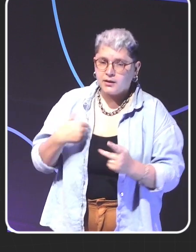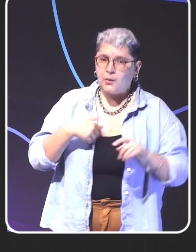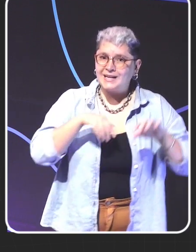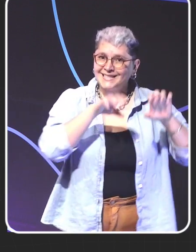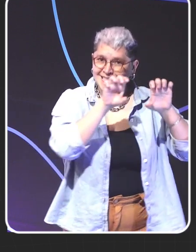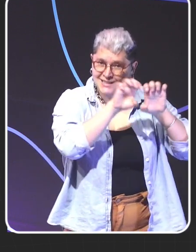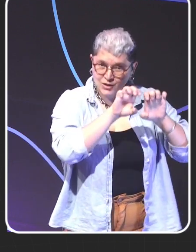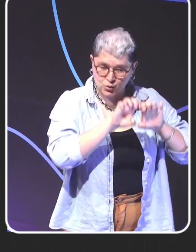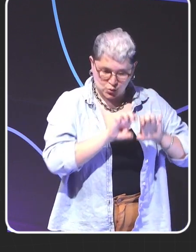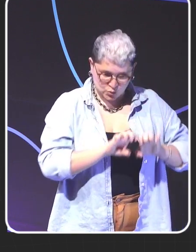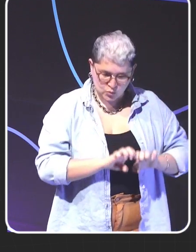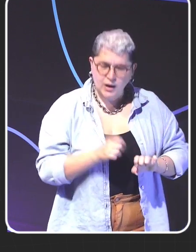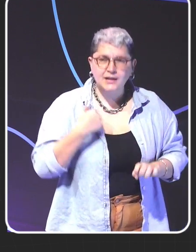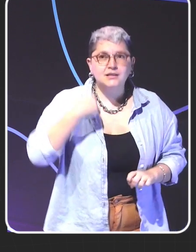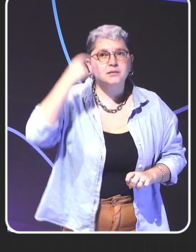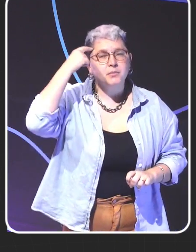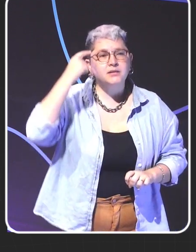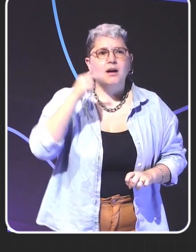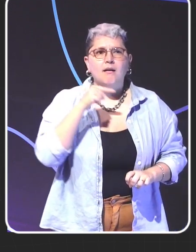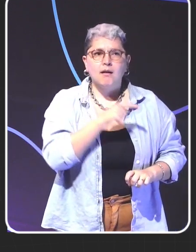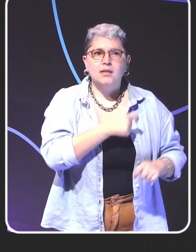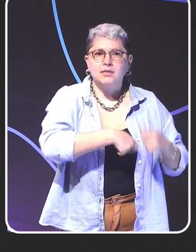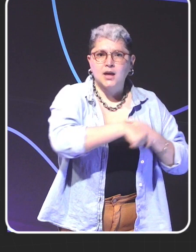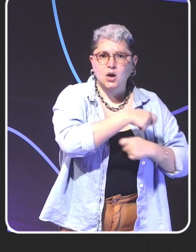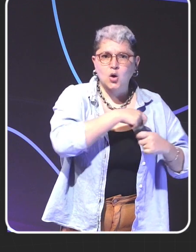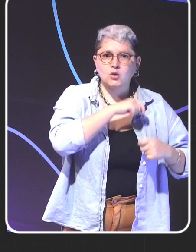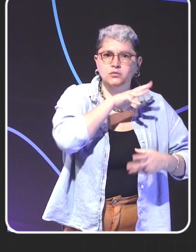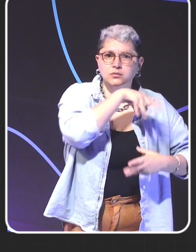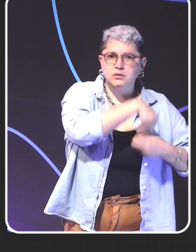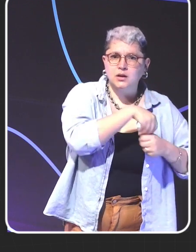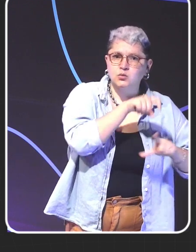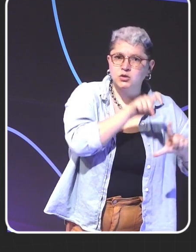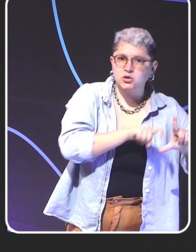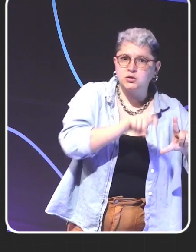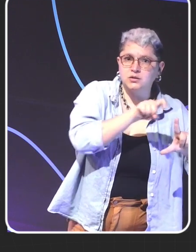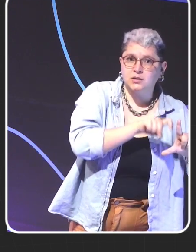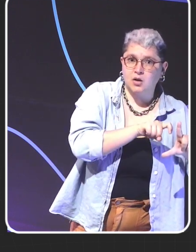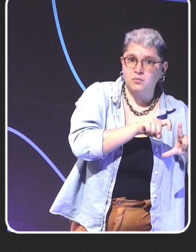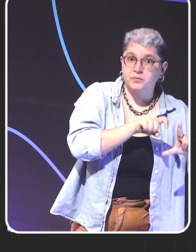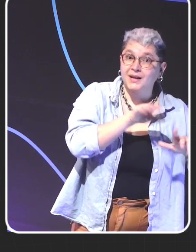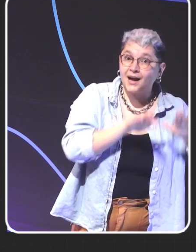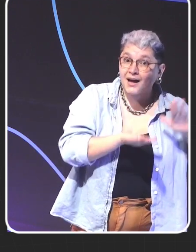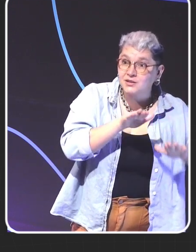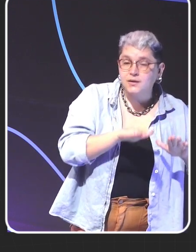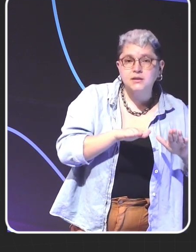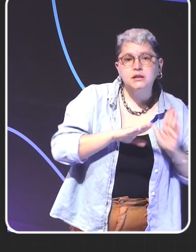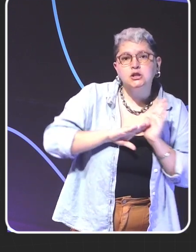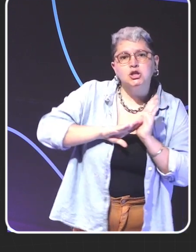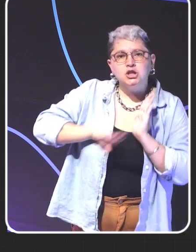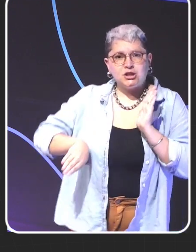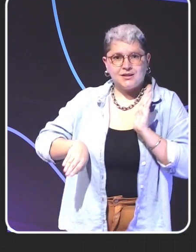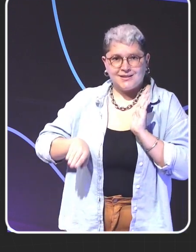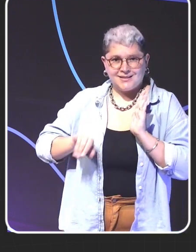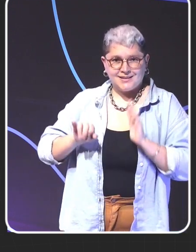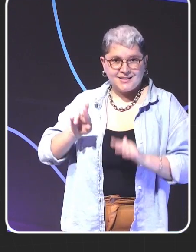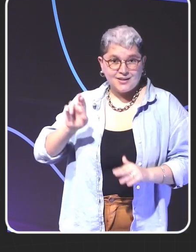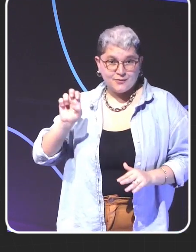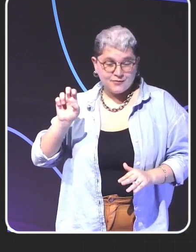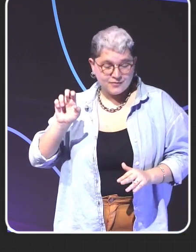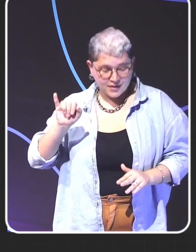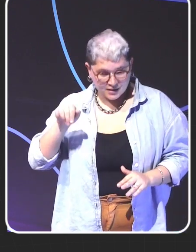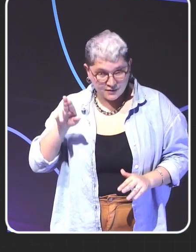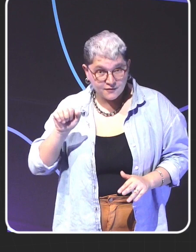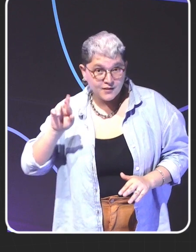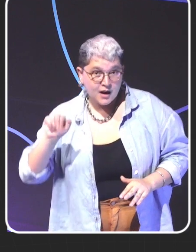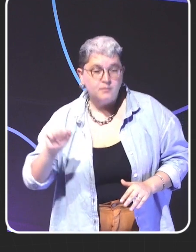imaginar negócios também nesse mundo digital que muitas vezes tira toda essa camada de infra. E aí essas lojas físicas, ainda